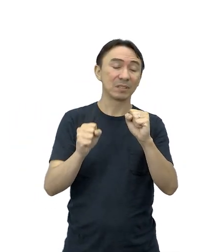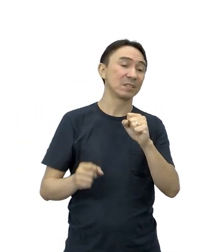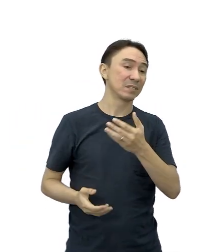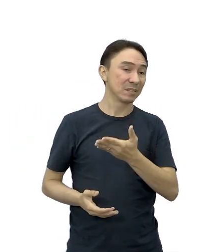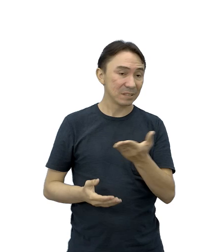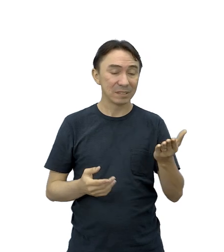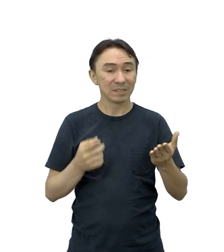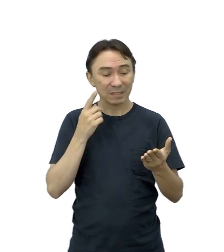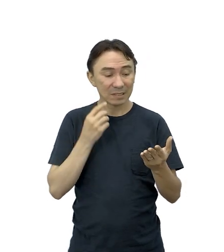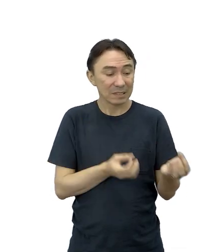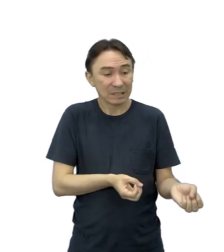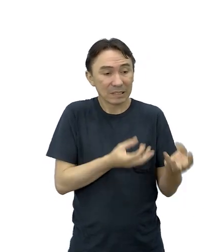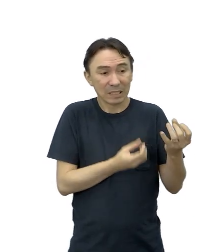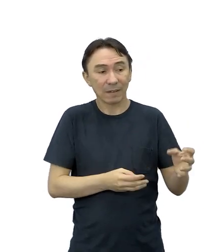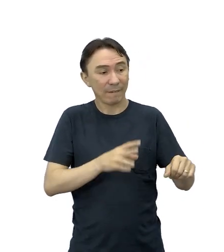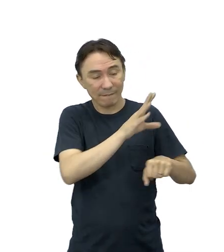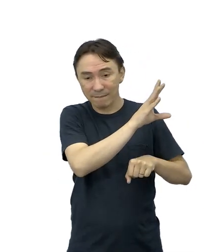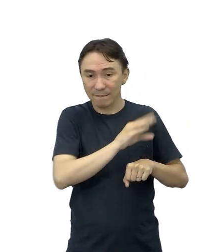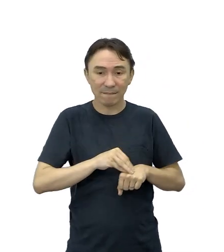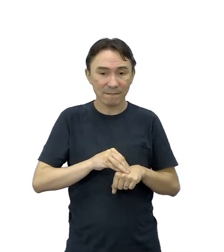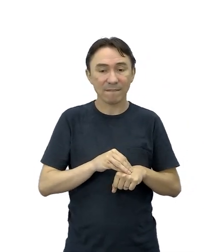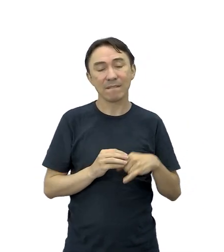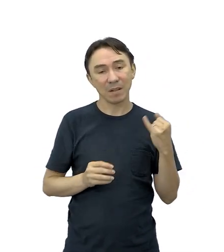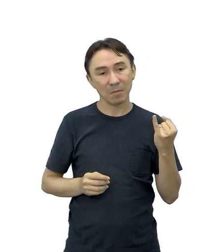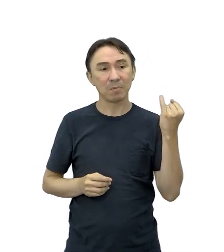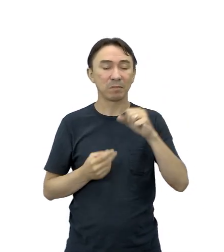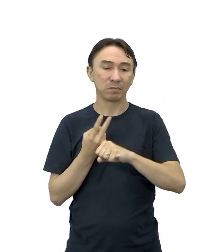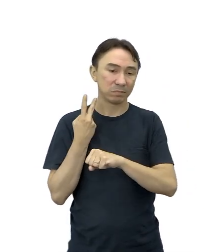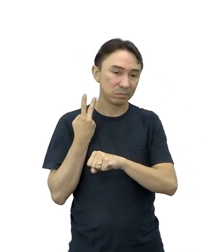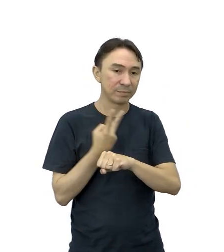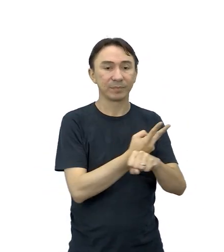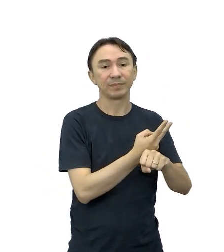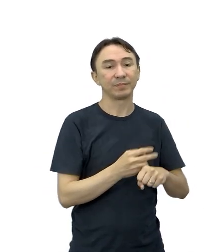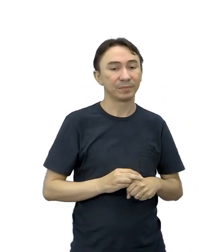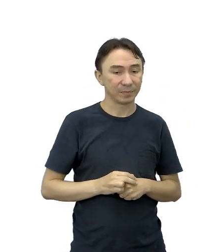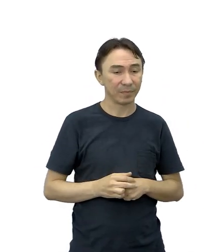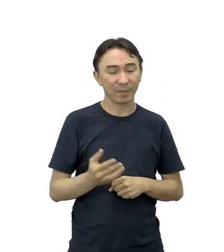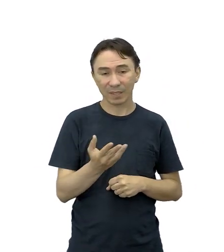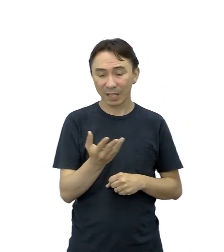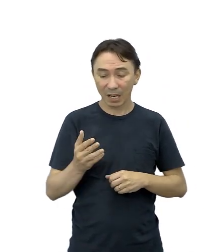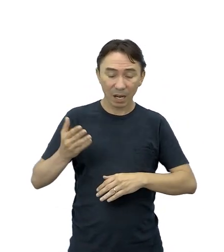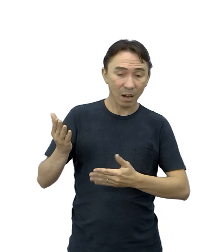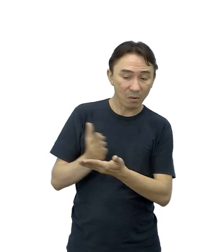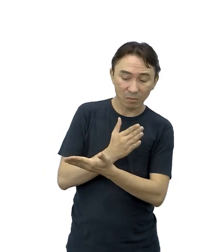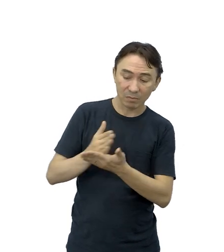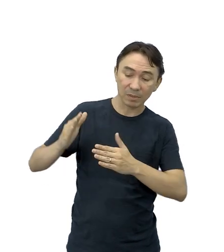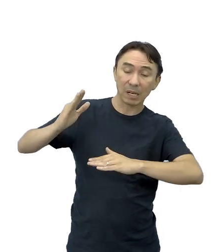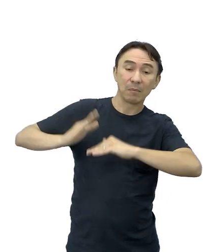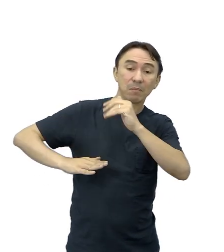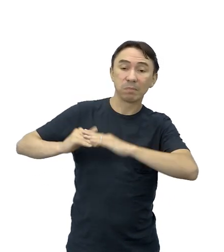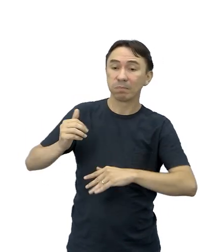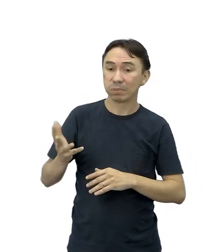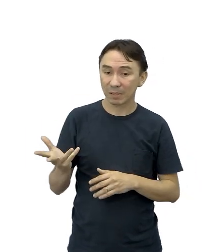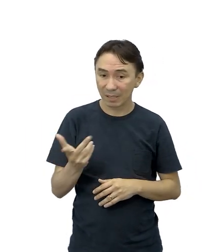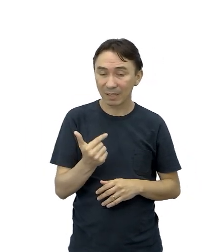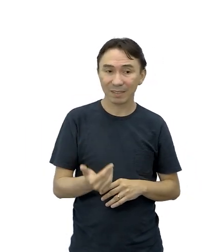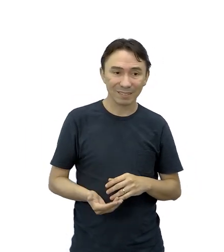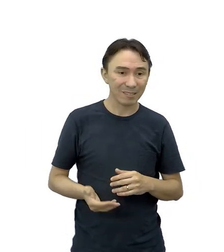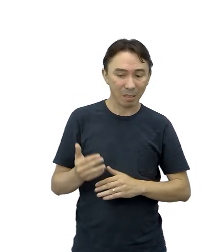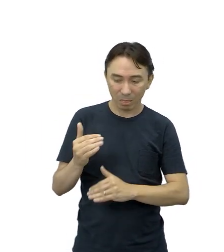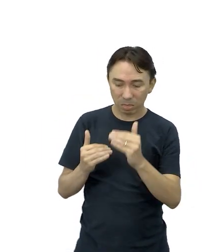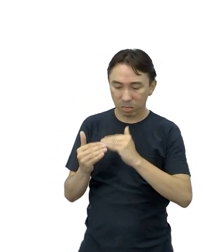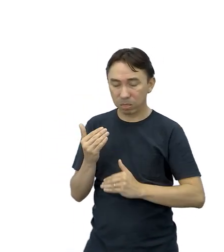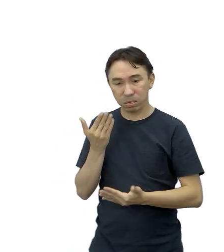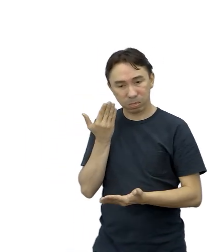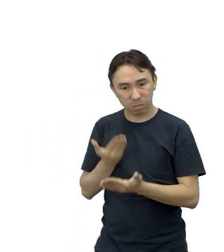levantamento de alguns dados. Aí eles selecionaram essas habilidades que estão com maior defasagem. Os instrumentos oferecidos pela SEDUC,